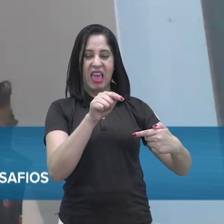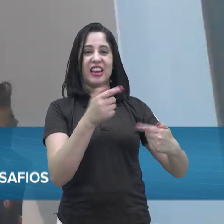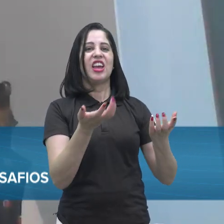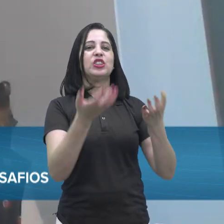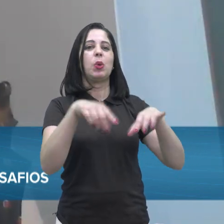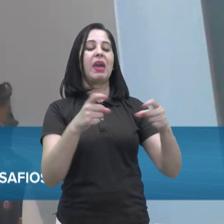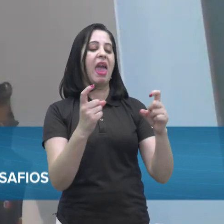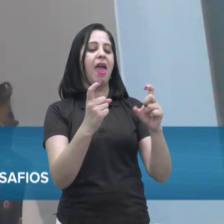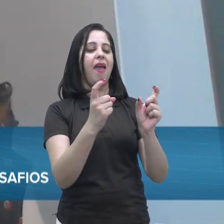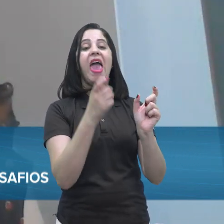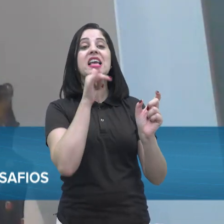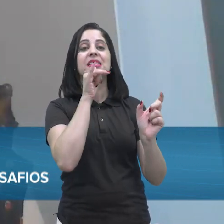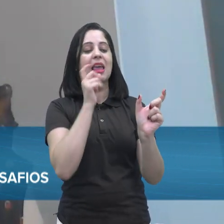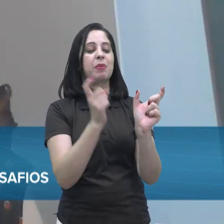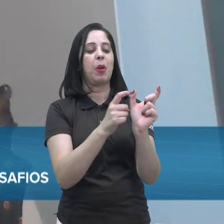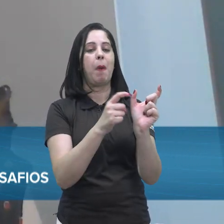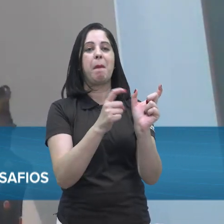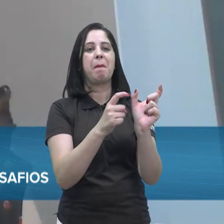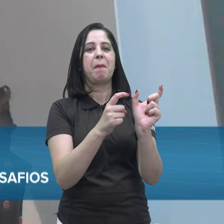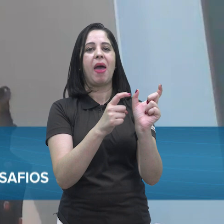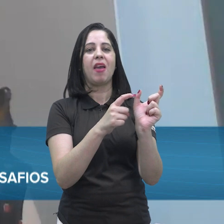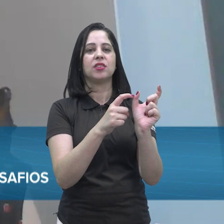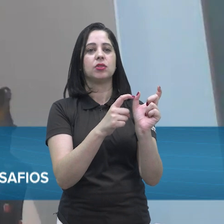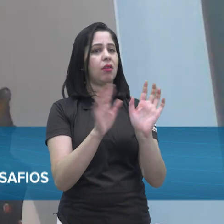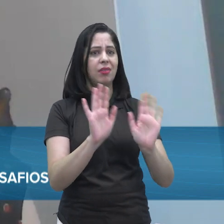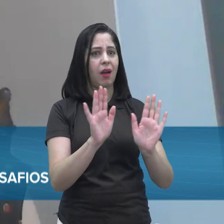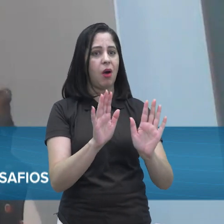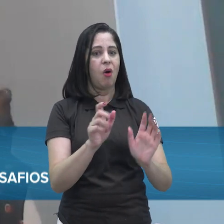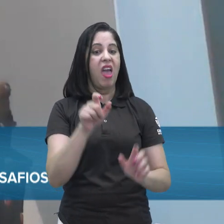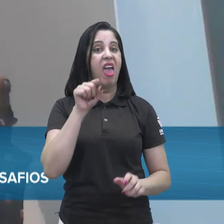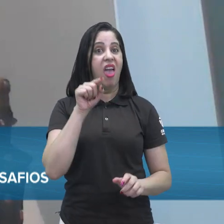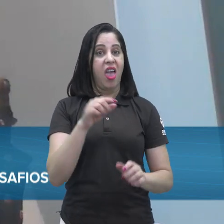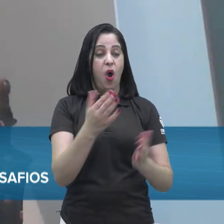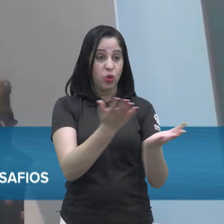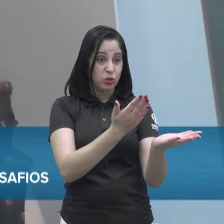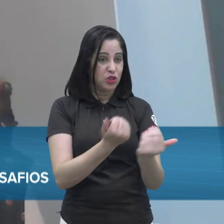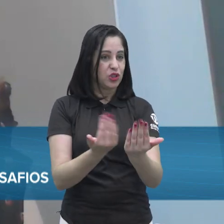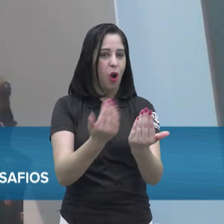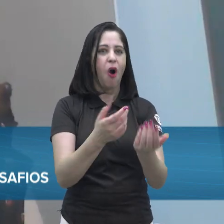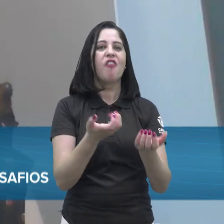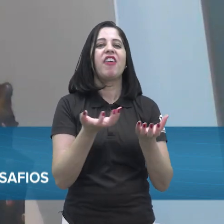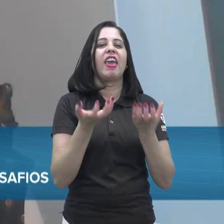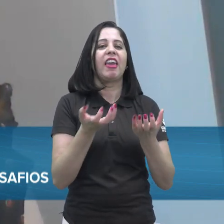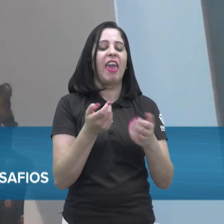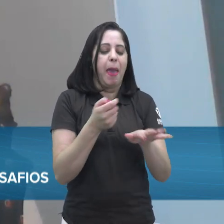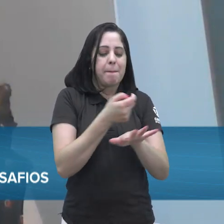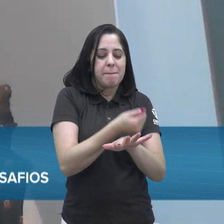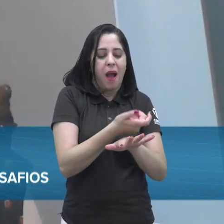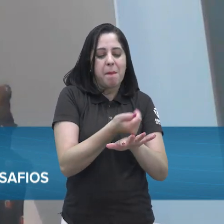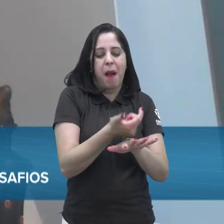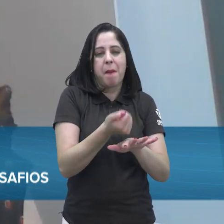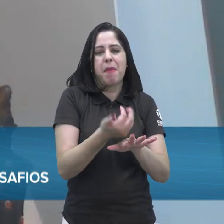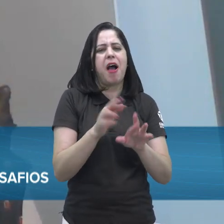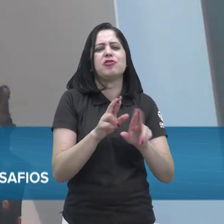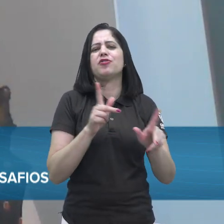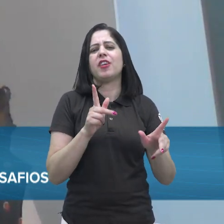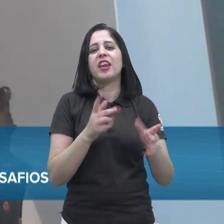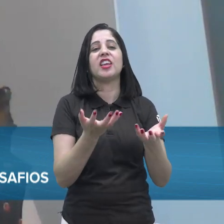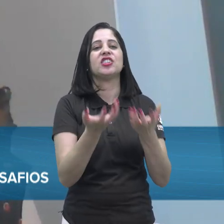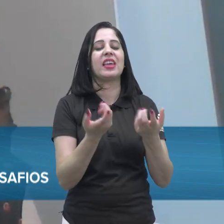assistência médica, por exemplo. Eles querem um Gympass, eles querem outros tipos de benefício, parceria